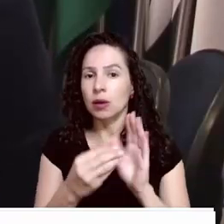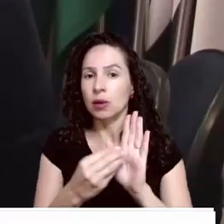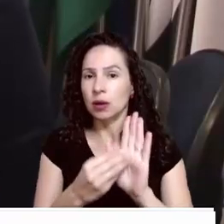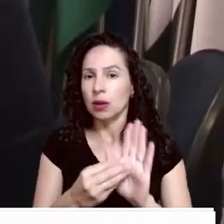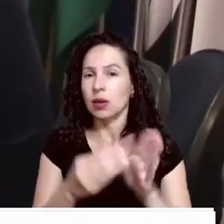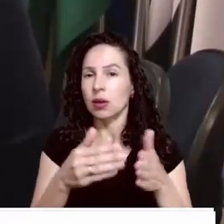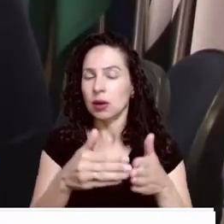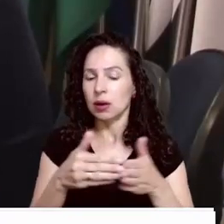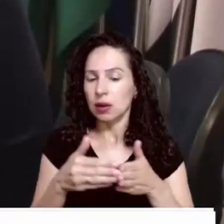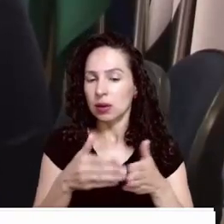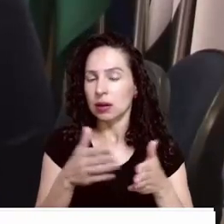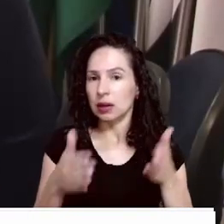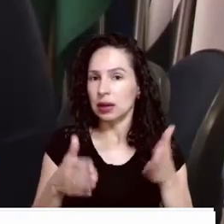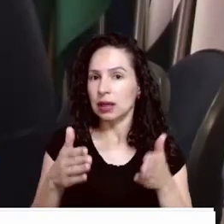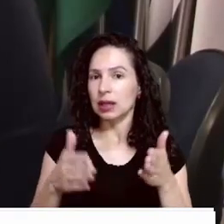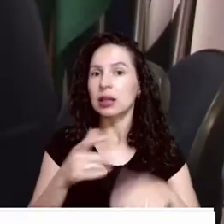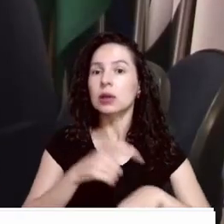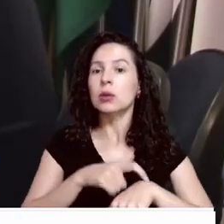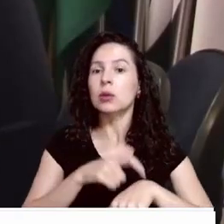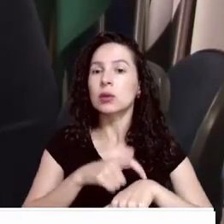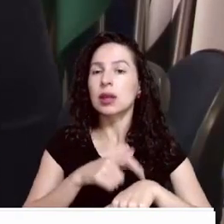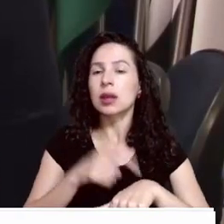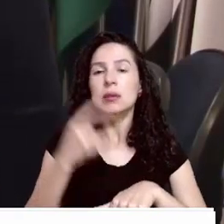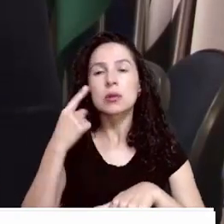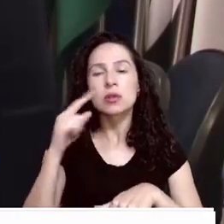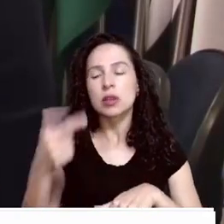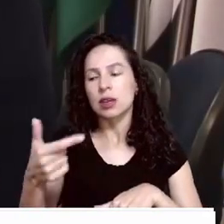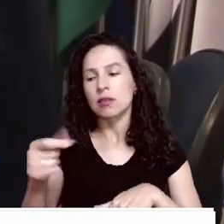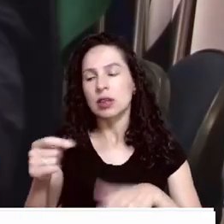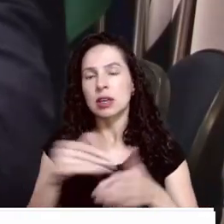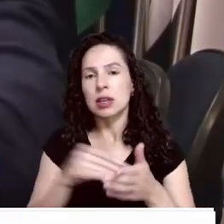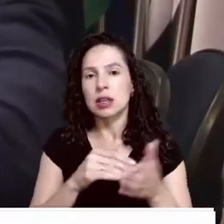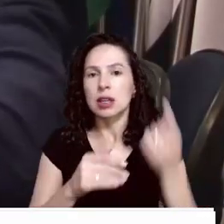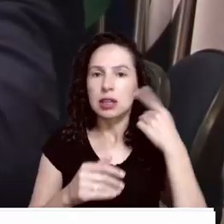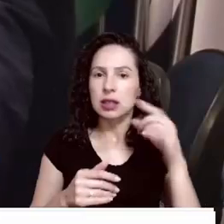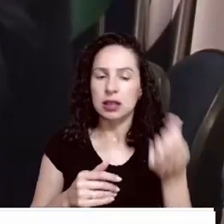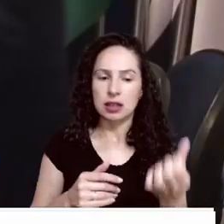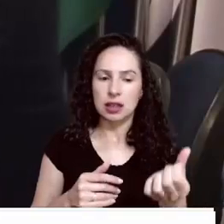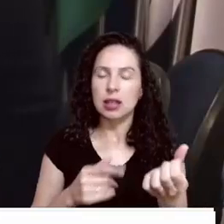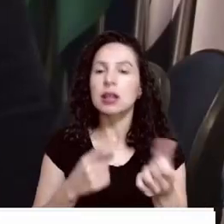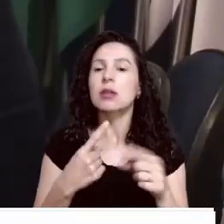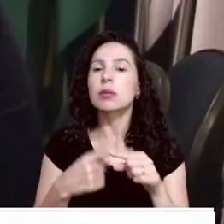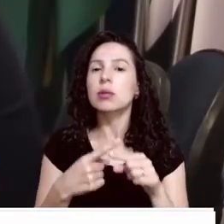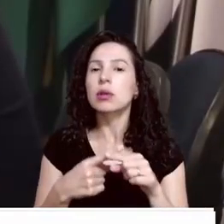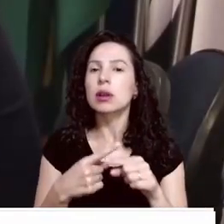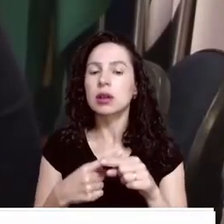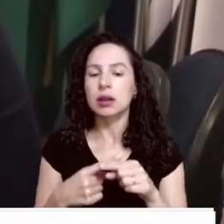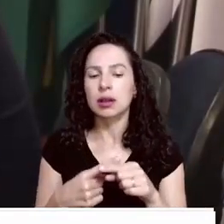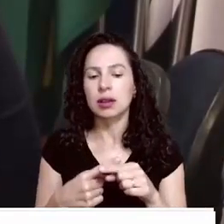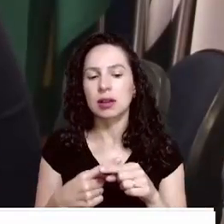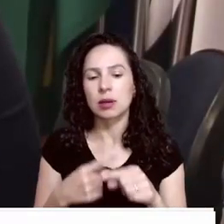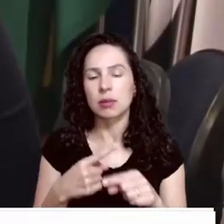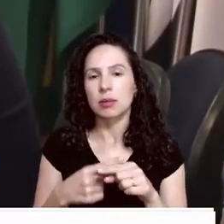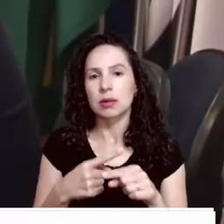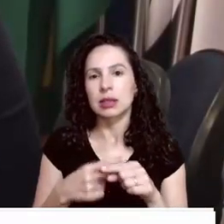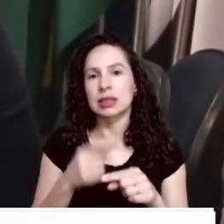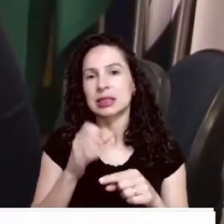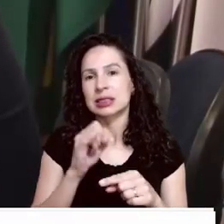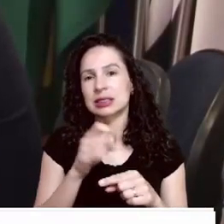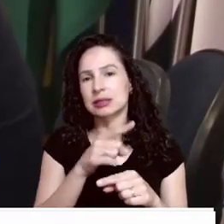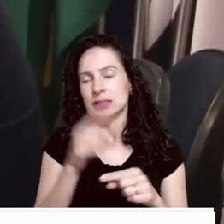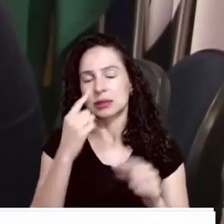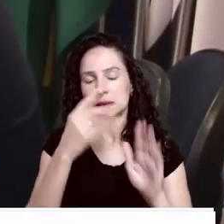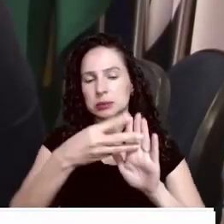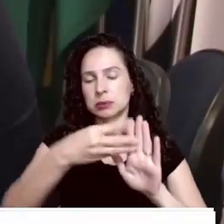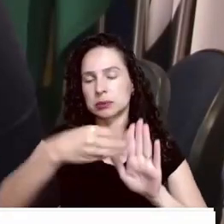do prazo do dia 20 ao dia 6. Por quê? Porque se vocês for ver o calendário